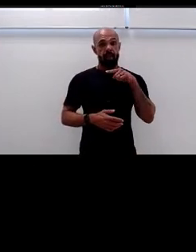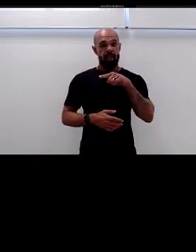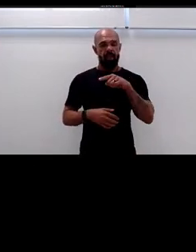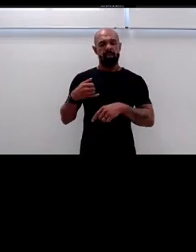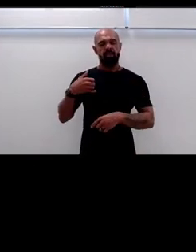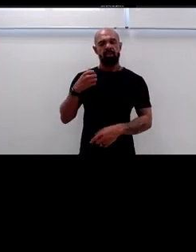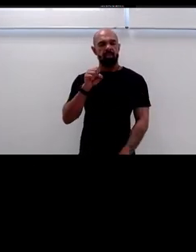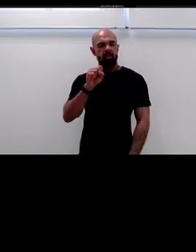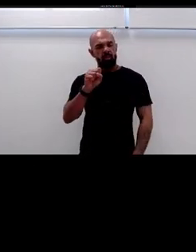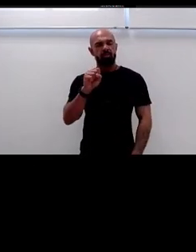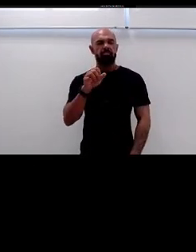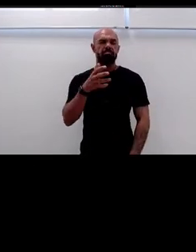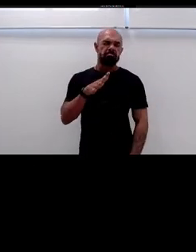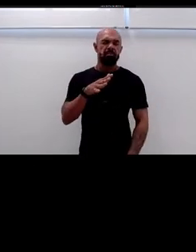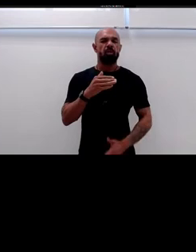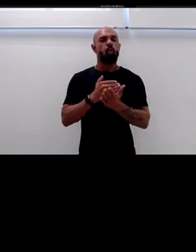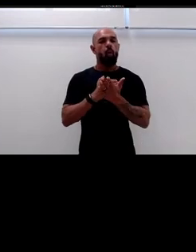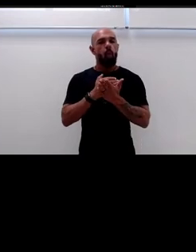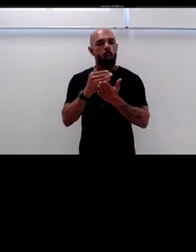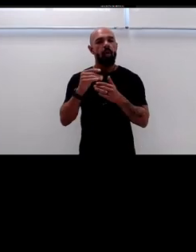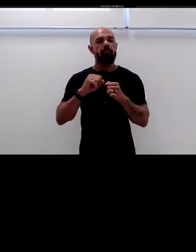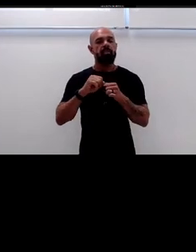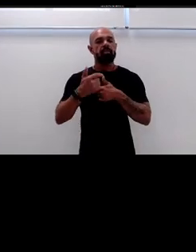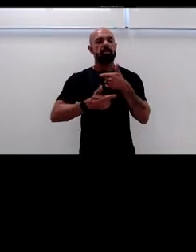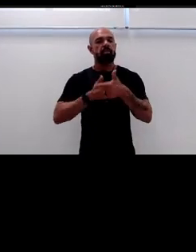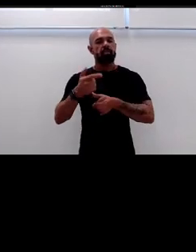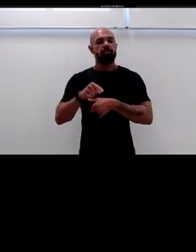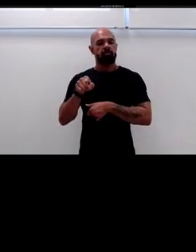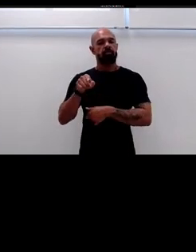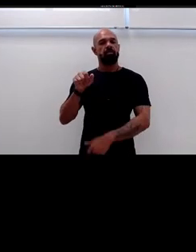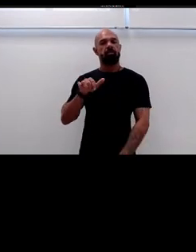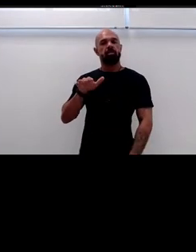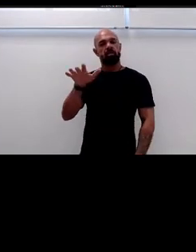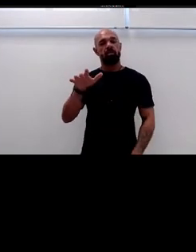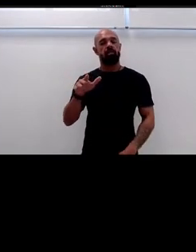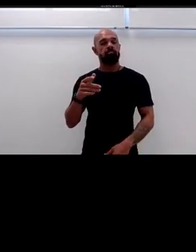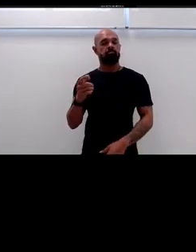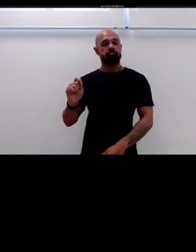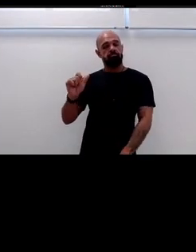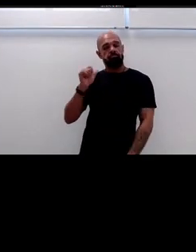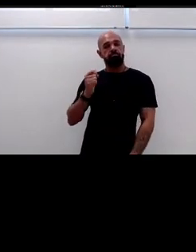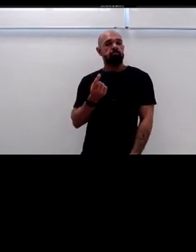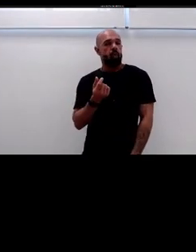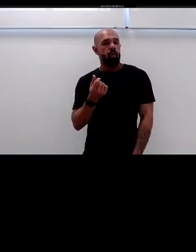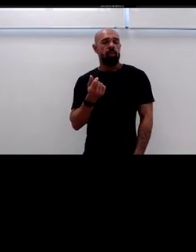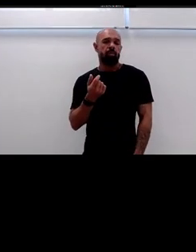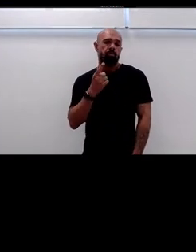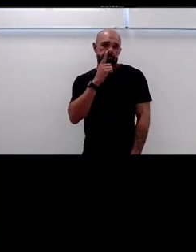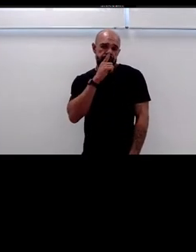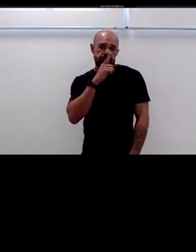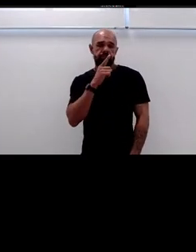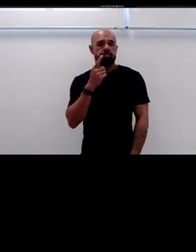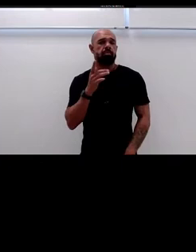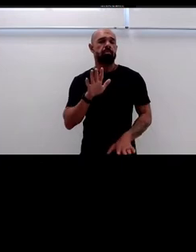eu comecei a fazer um serviço na comunidade. Eu ganhava uns trocados, era pouco, né, mas eu comprava lápis de cor, comprava